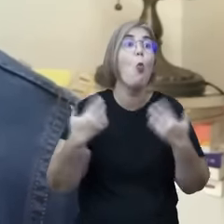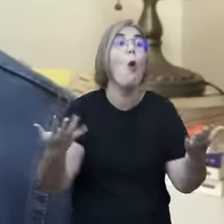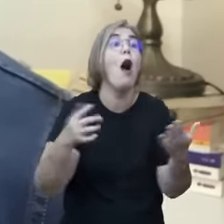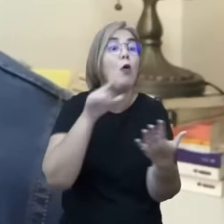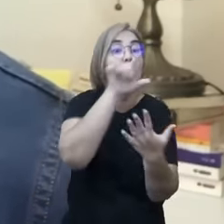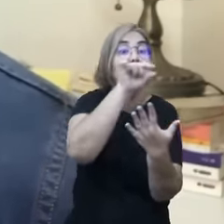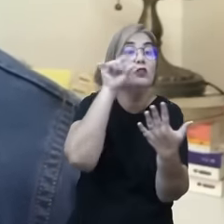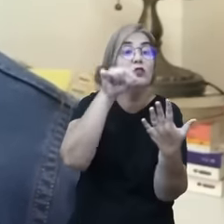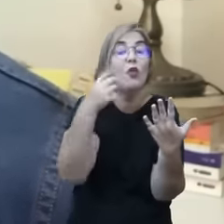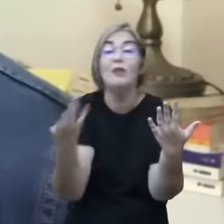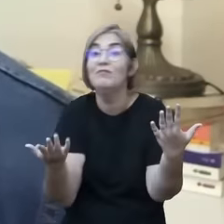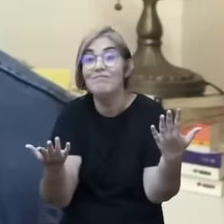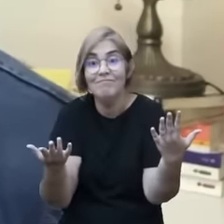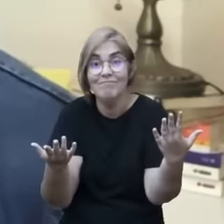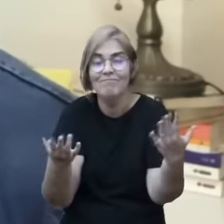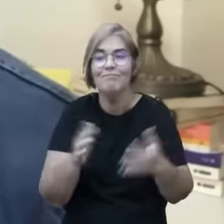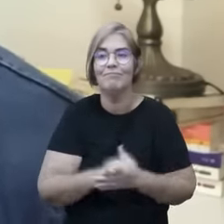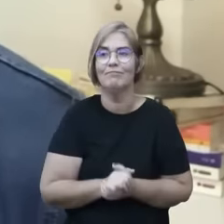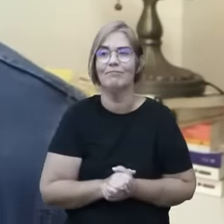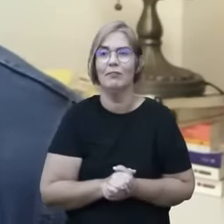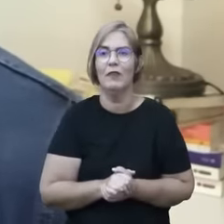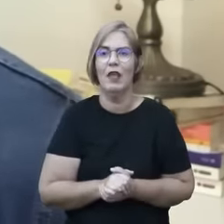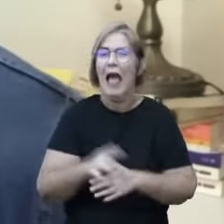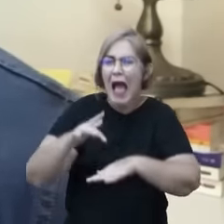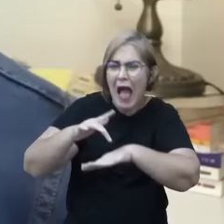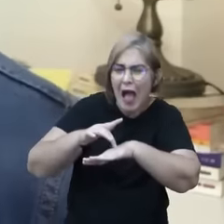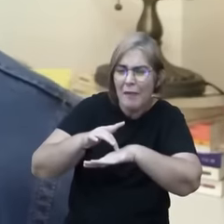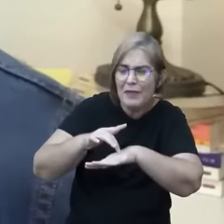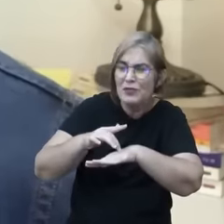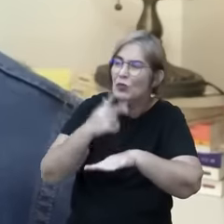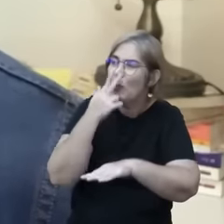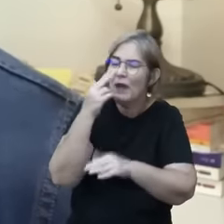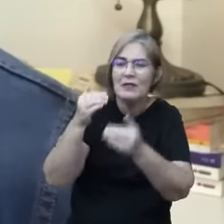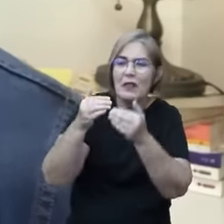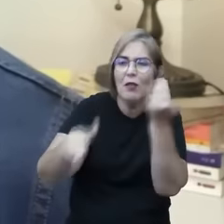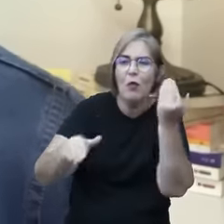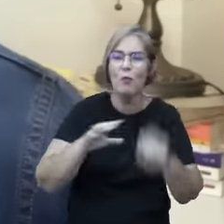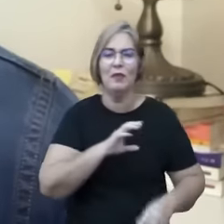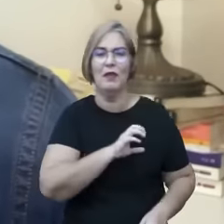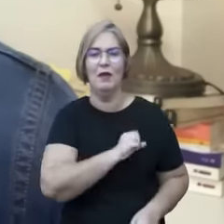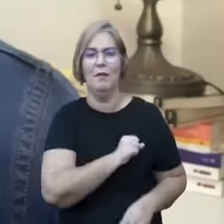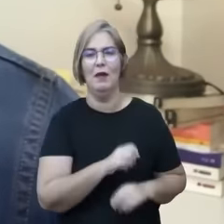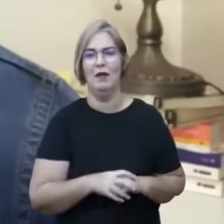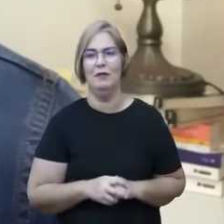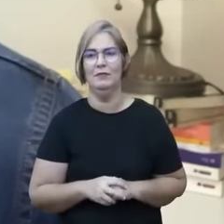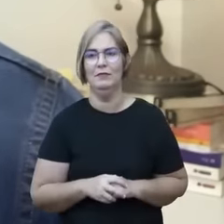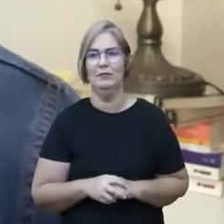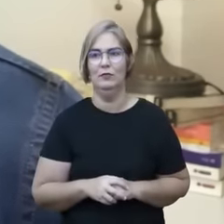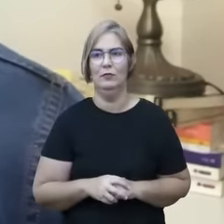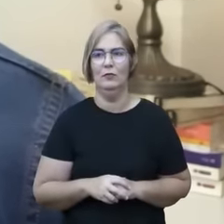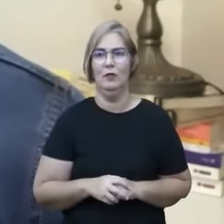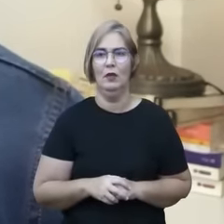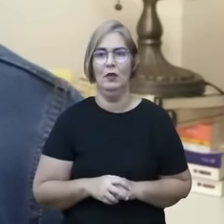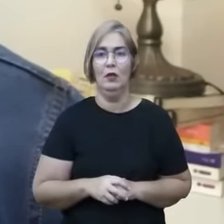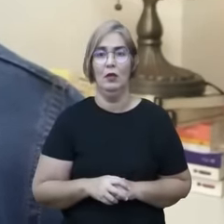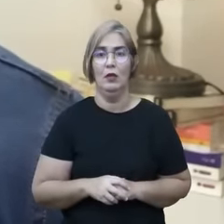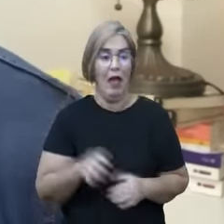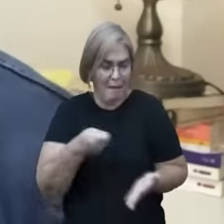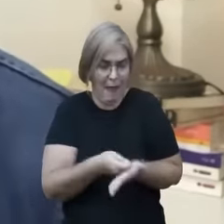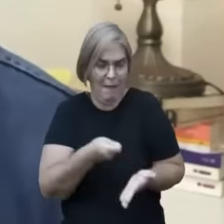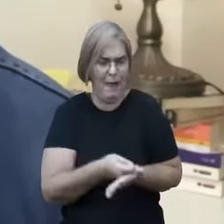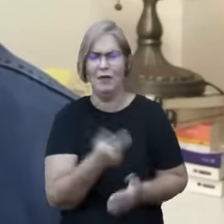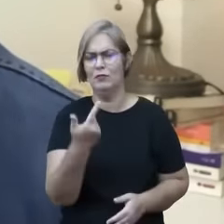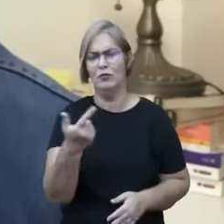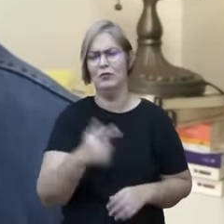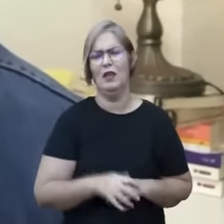não liberta a marra, não autoriza todos os atos. Tudo é permitido não significa